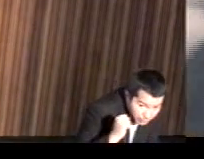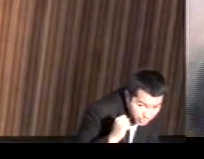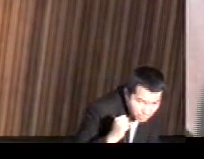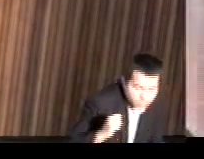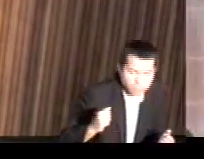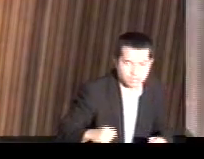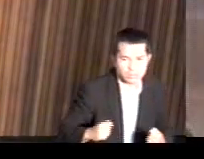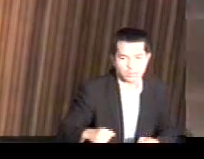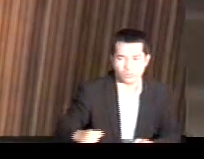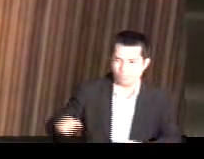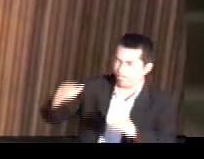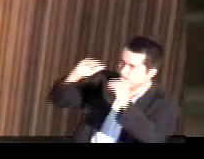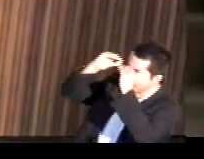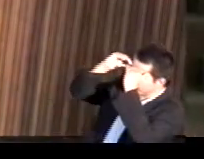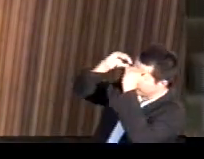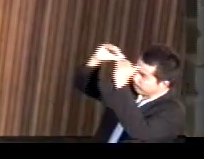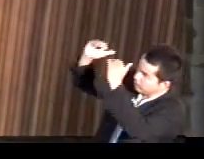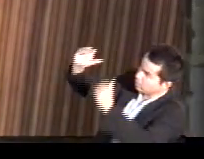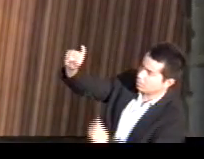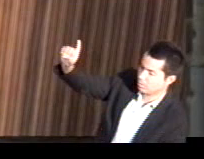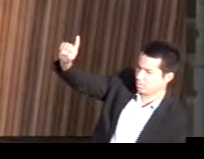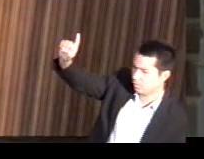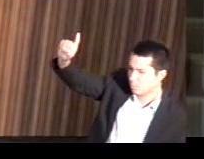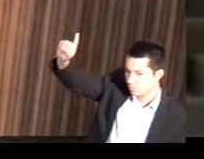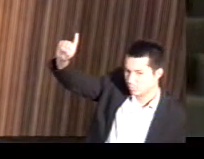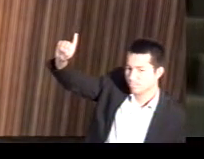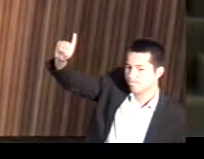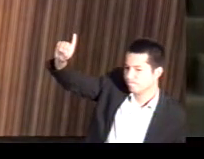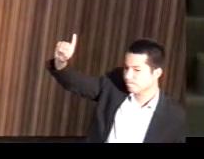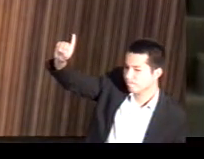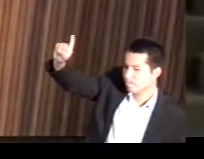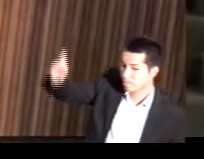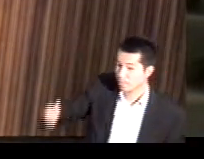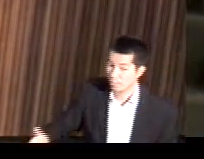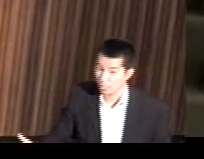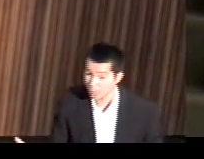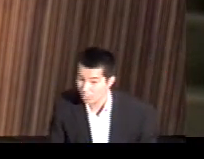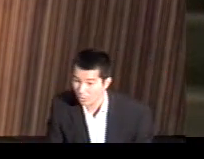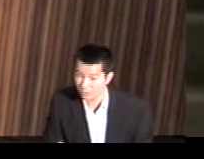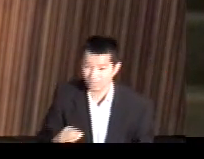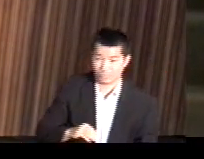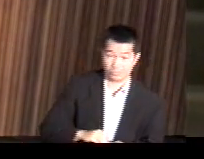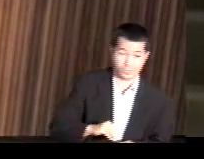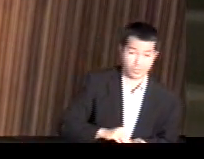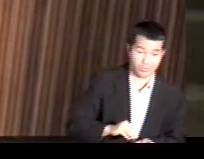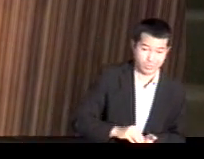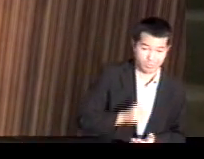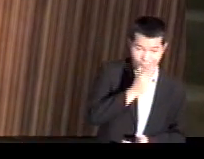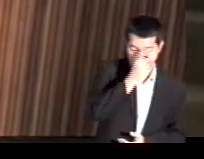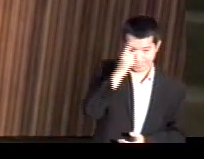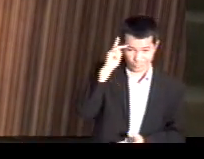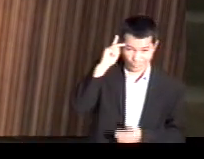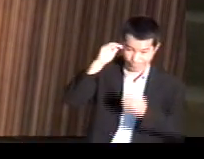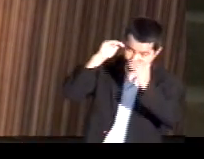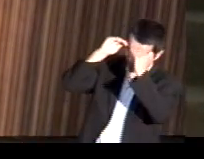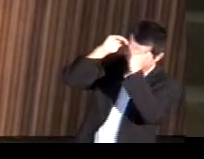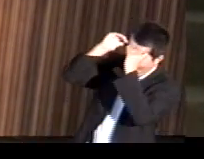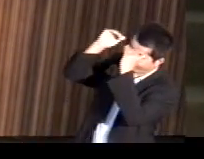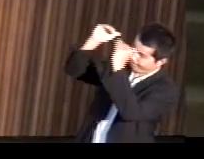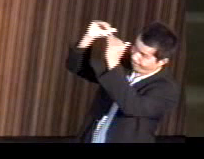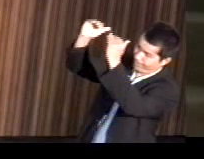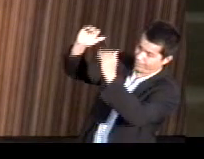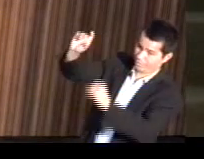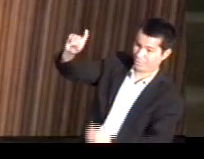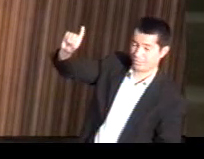Há uma coisa que falta nos nossos dias, é o temor do Senhor. A